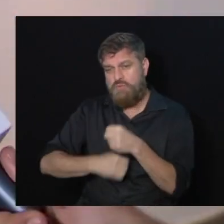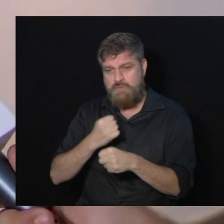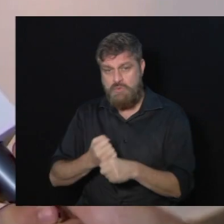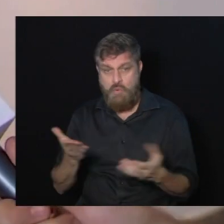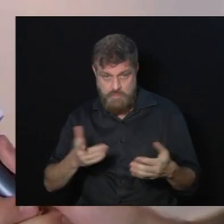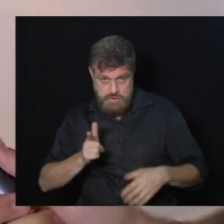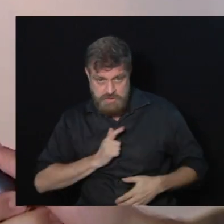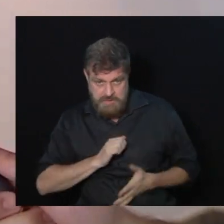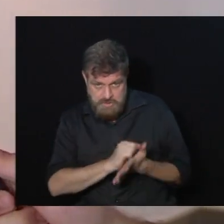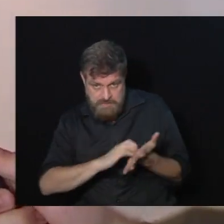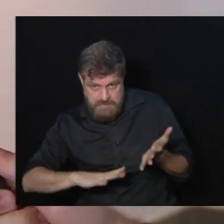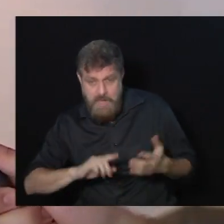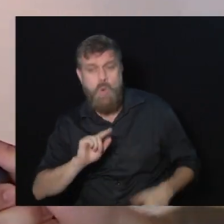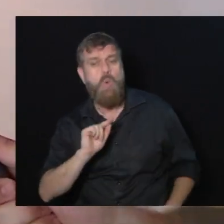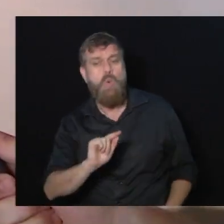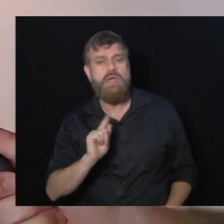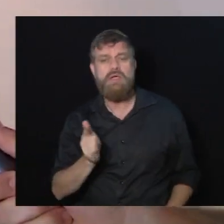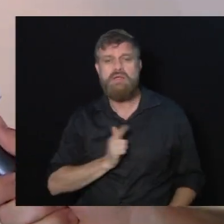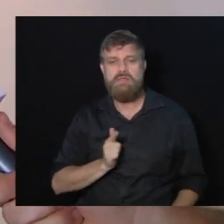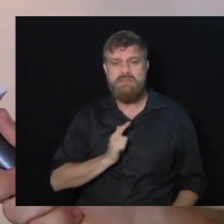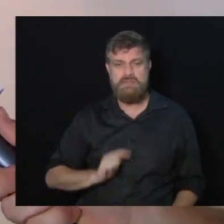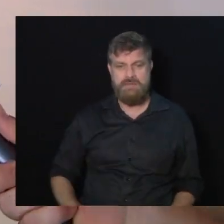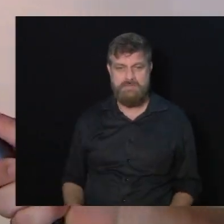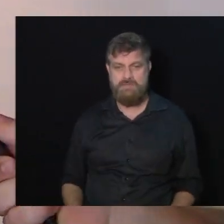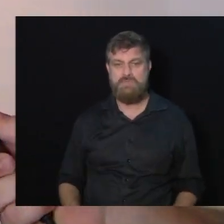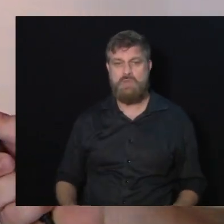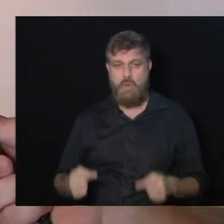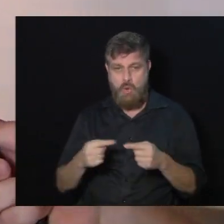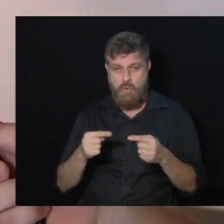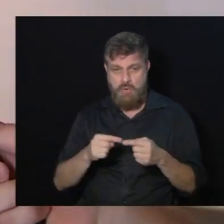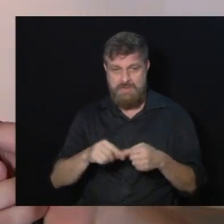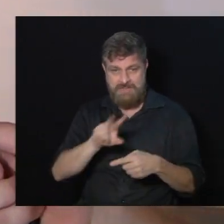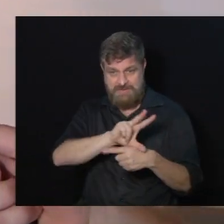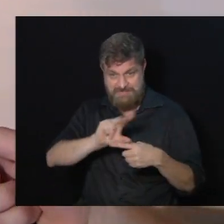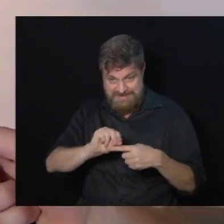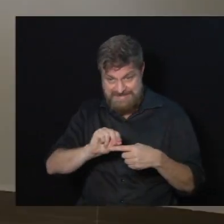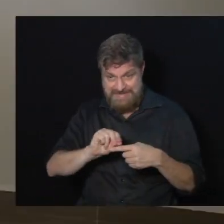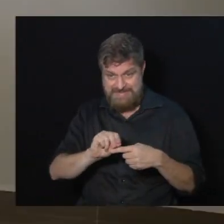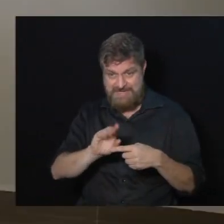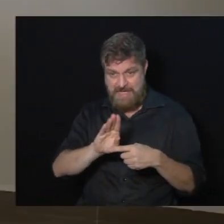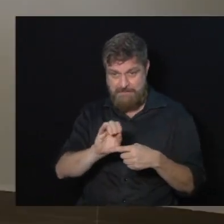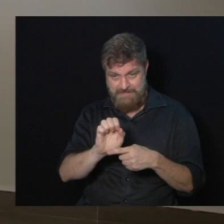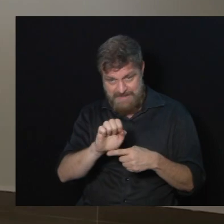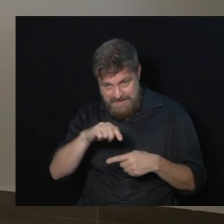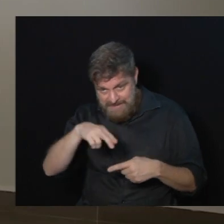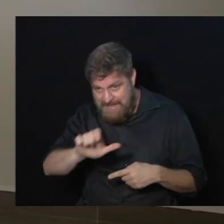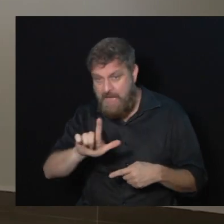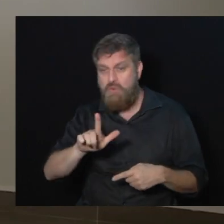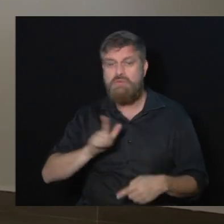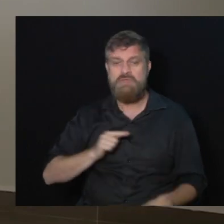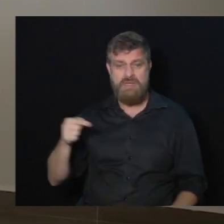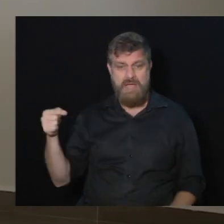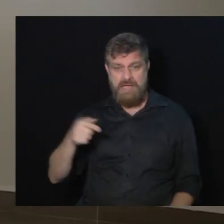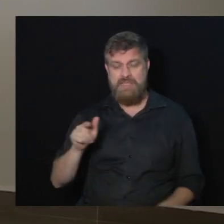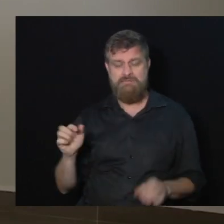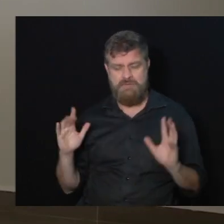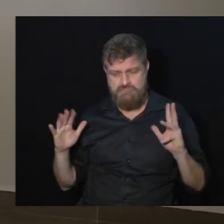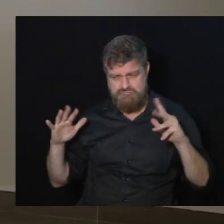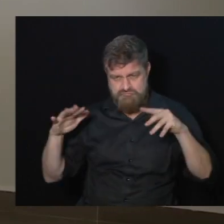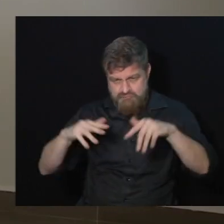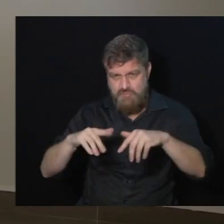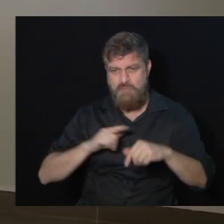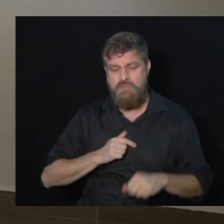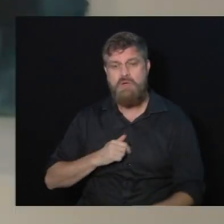não? Hoje tem uma atividade relacionada à Bienal do Sesc. Aqui, fora o Sesc, é o lugar que vai acolher a maior parte da produção